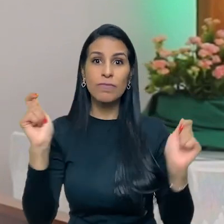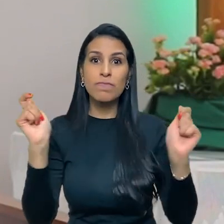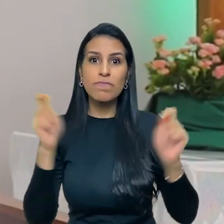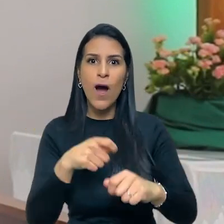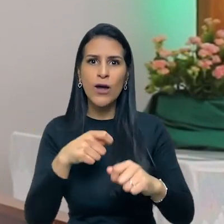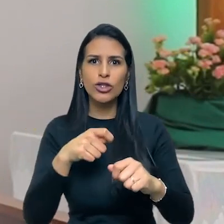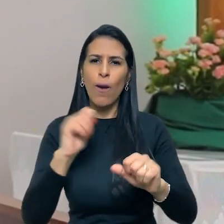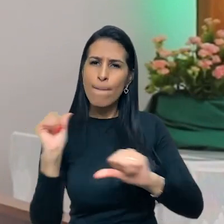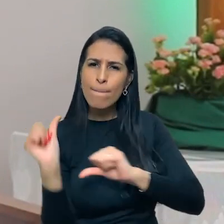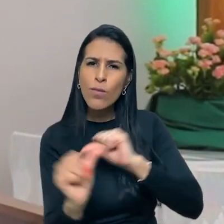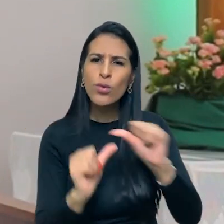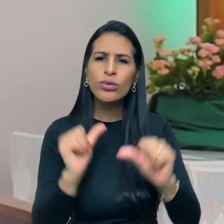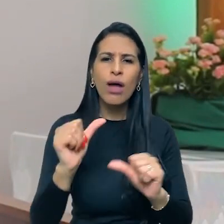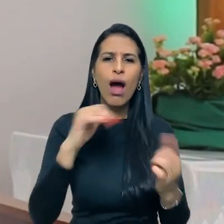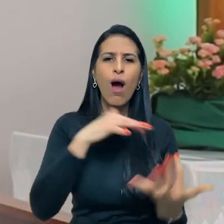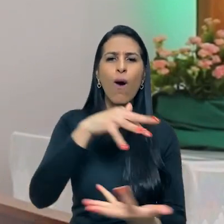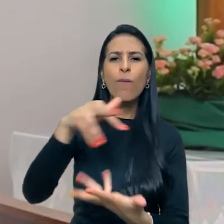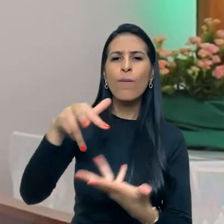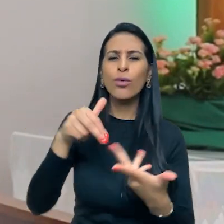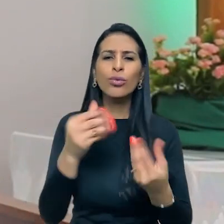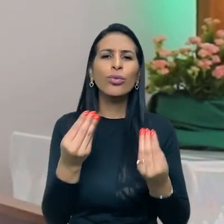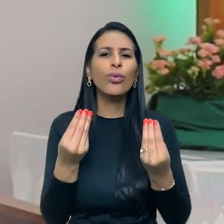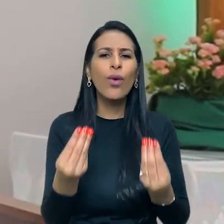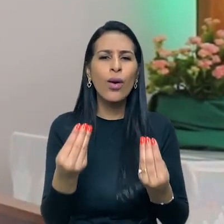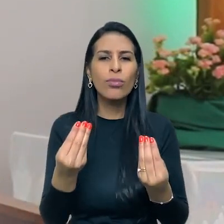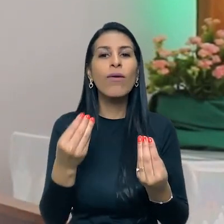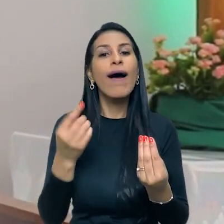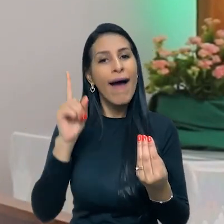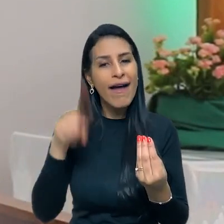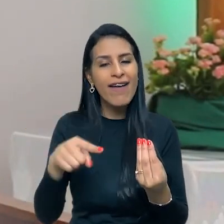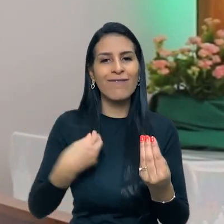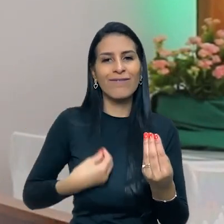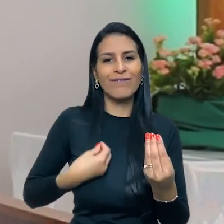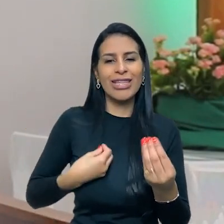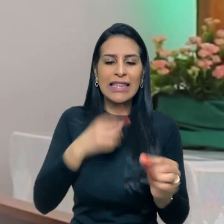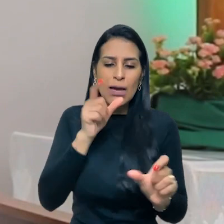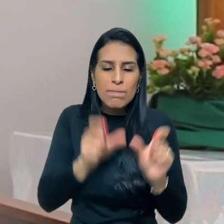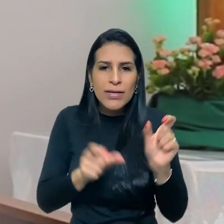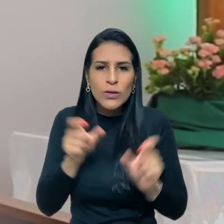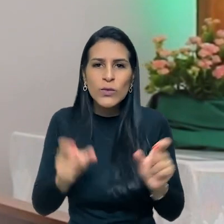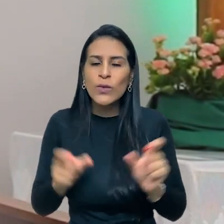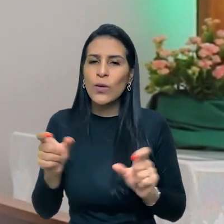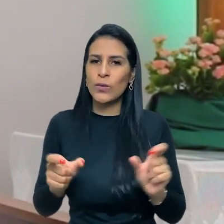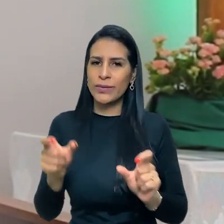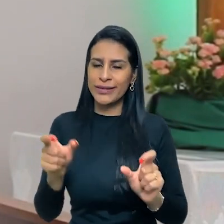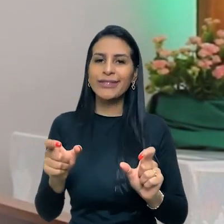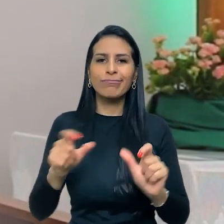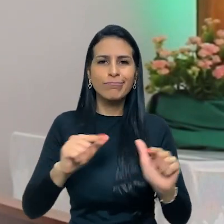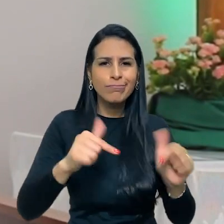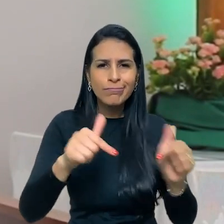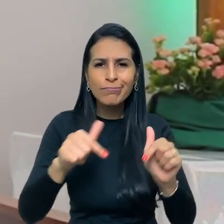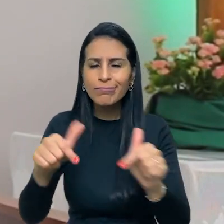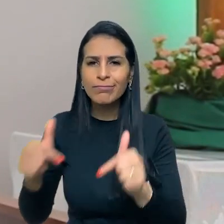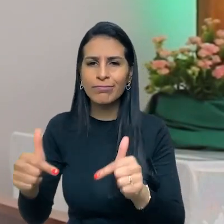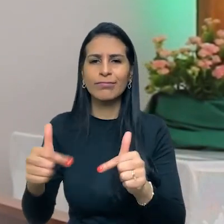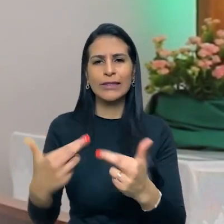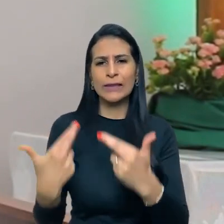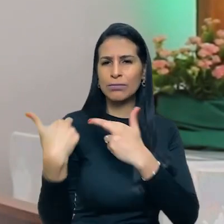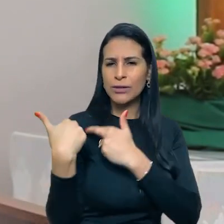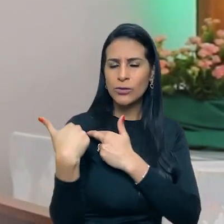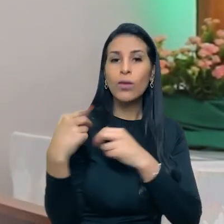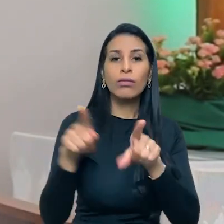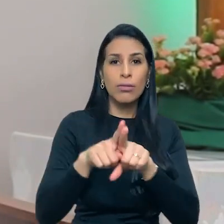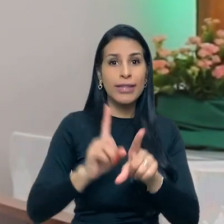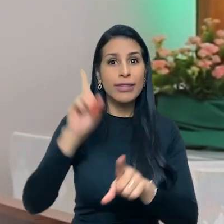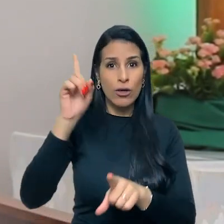ele pode mudar o mundo com a sua iniciativa por meio dessas pessoas comprometidas e por meio de outras que